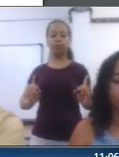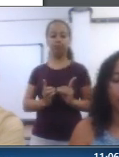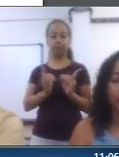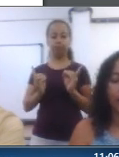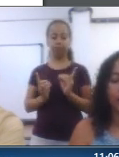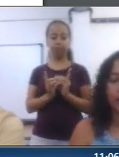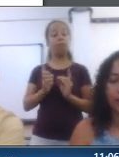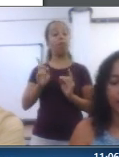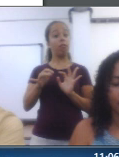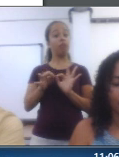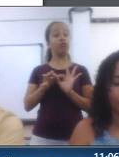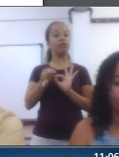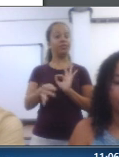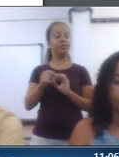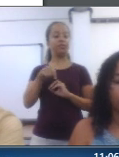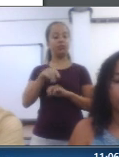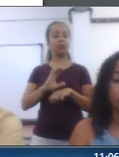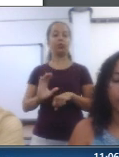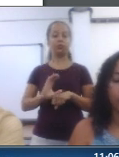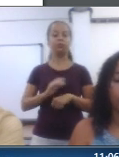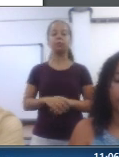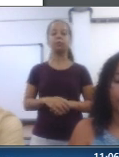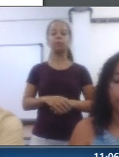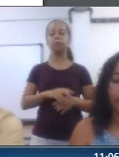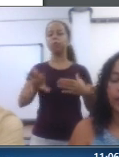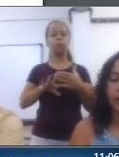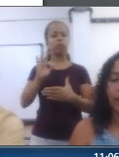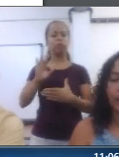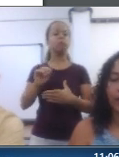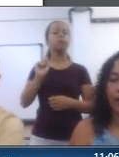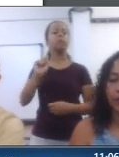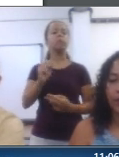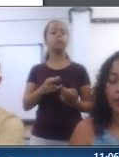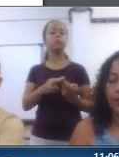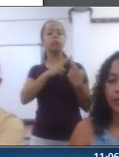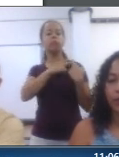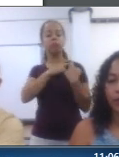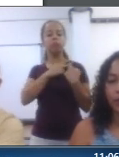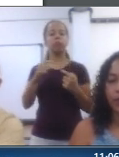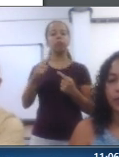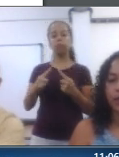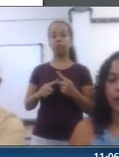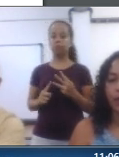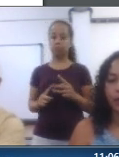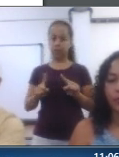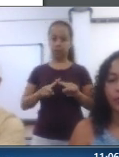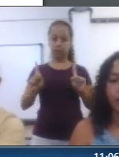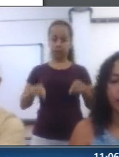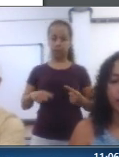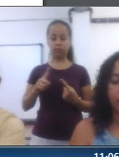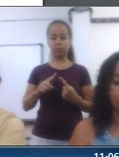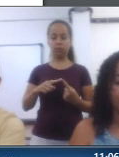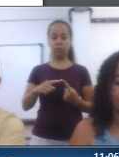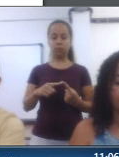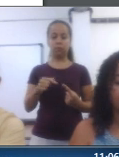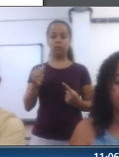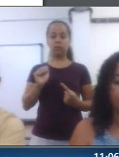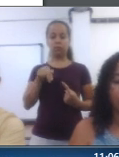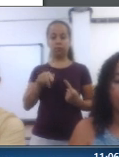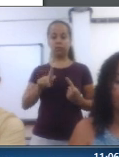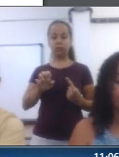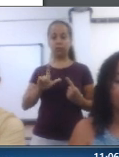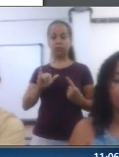didáticos, modalidade à distância. O sorteio ocorrerá sobre a responsabilidade dos seguintes servidores: eu, Angélica